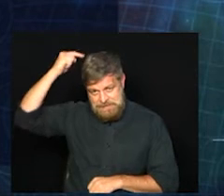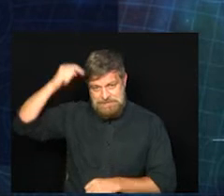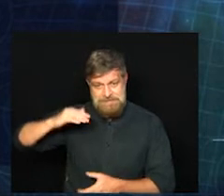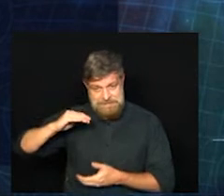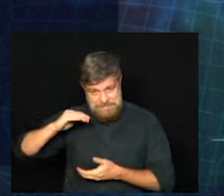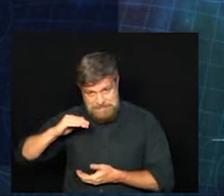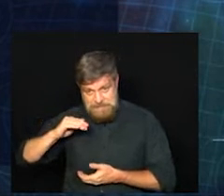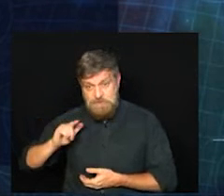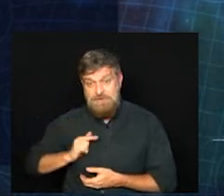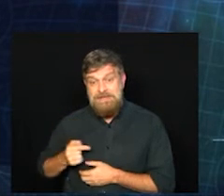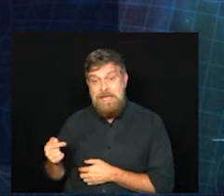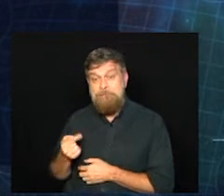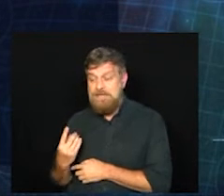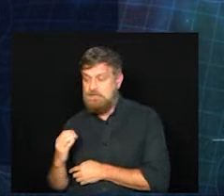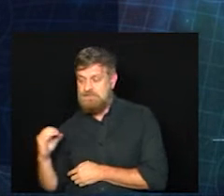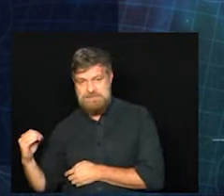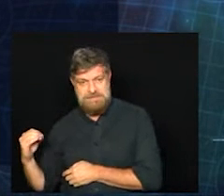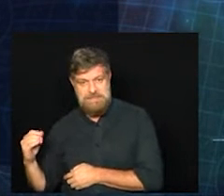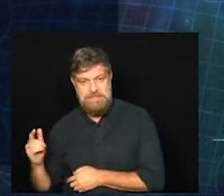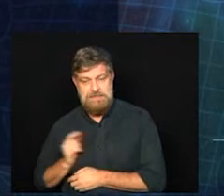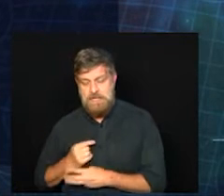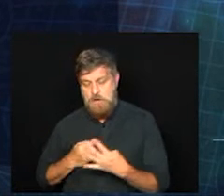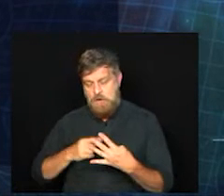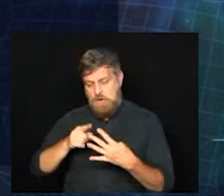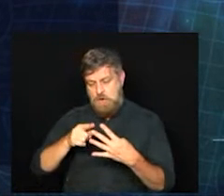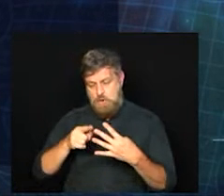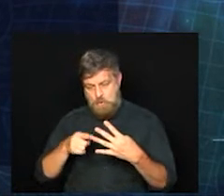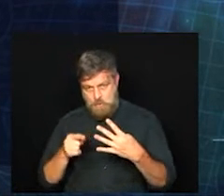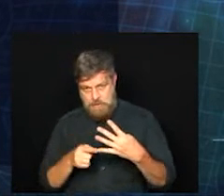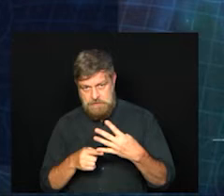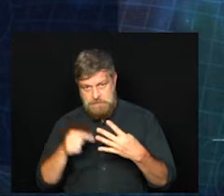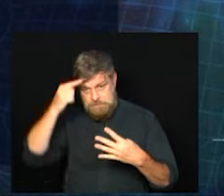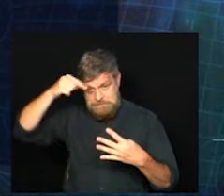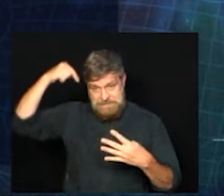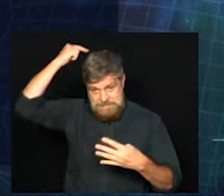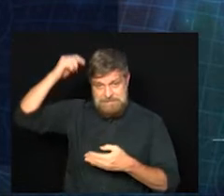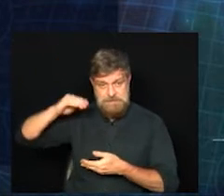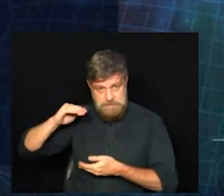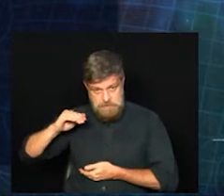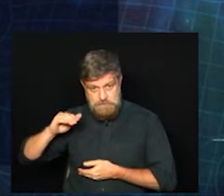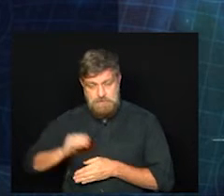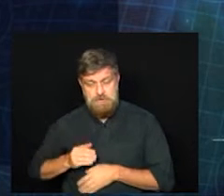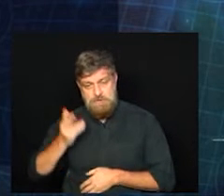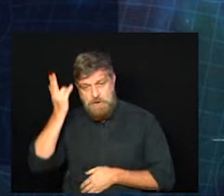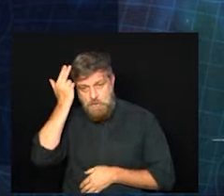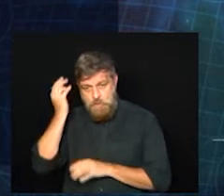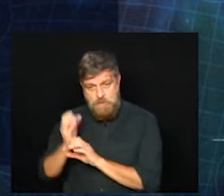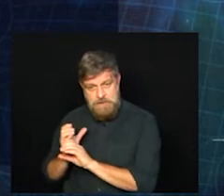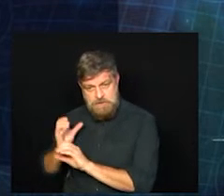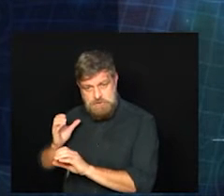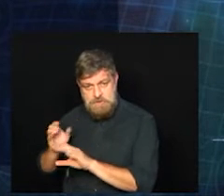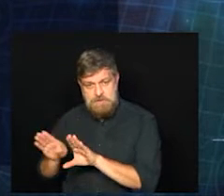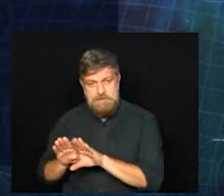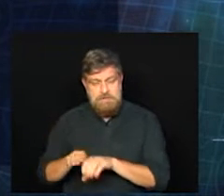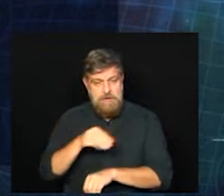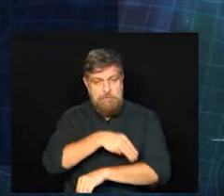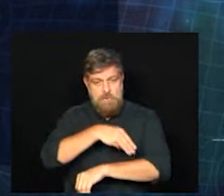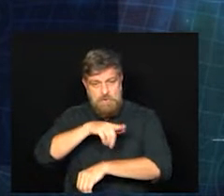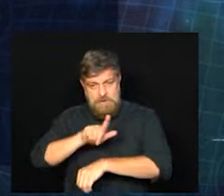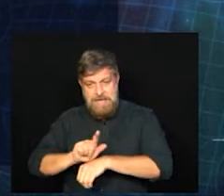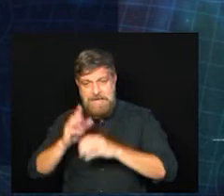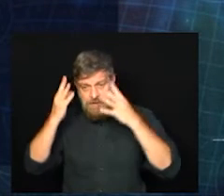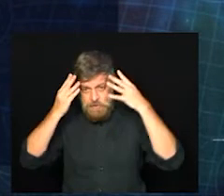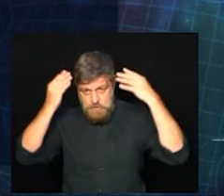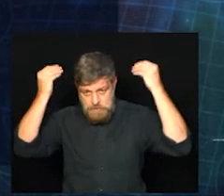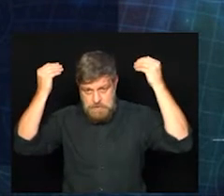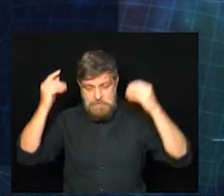de 100 óbitos na RMC, apenas 4 municípios: Santo Antônio de Posse, Engenheiro Coelho, Morungaba e Olambra.